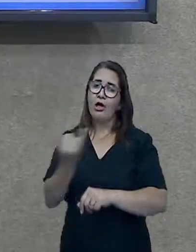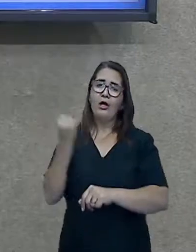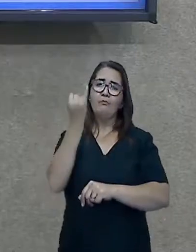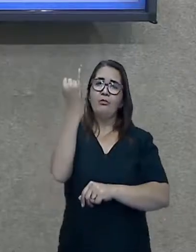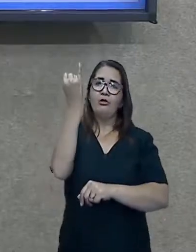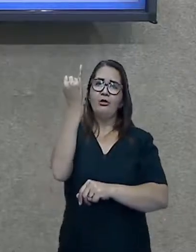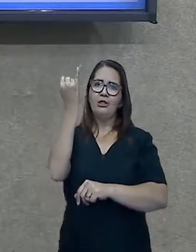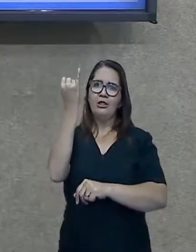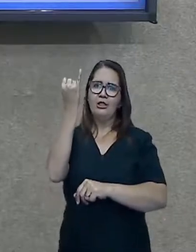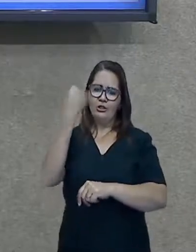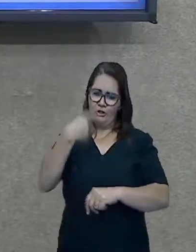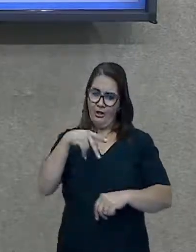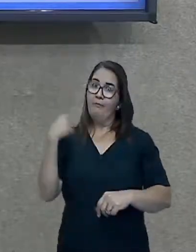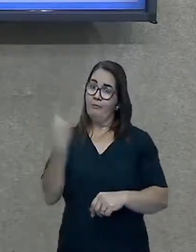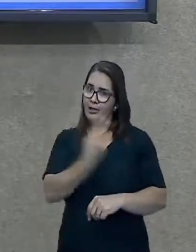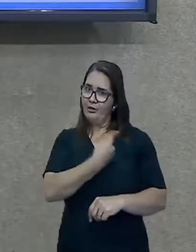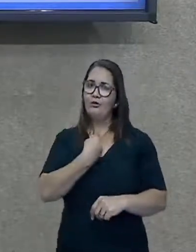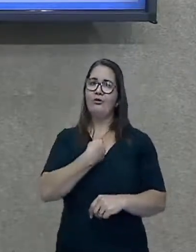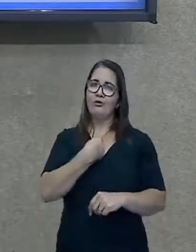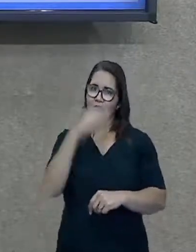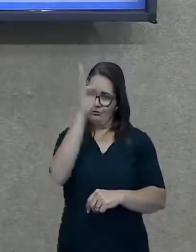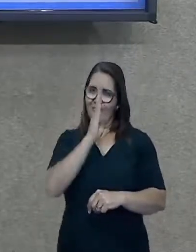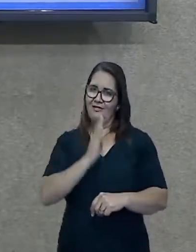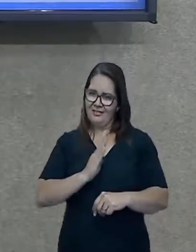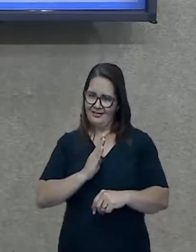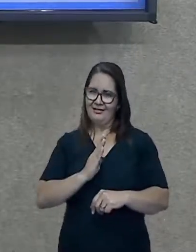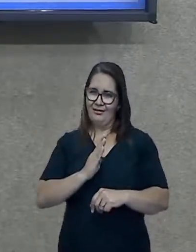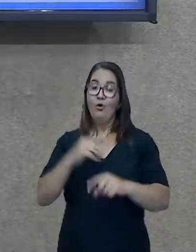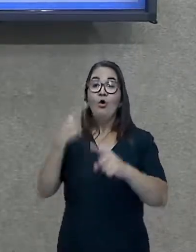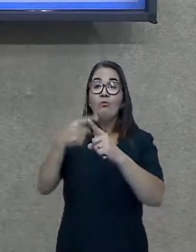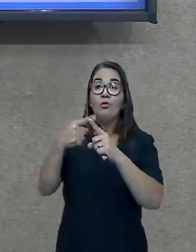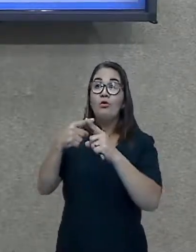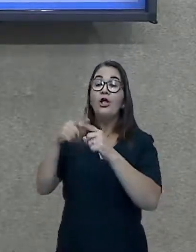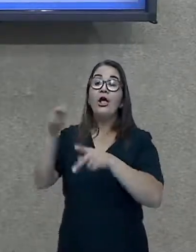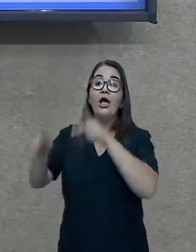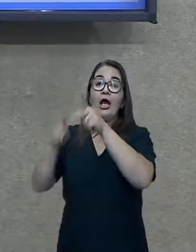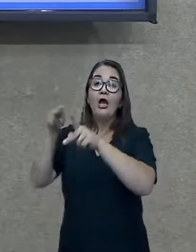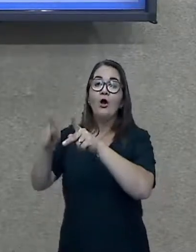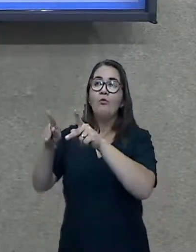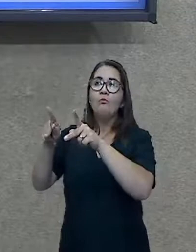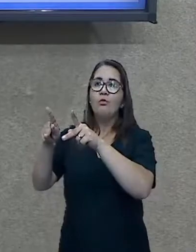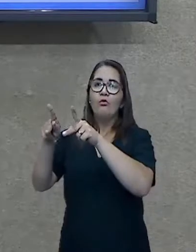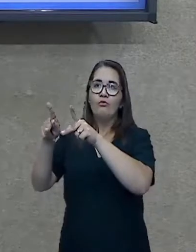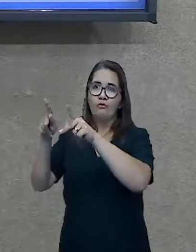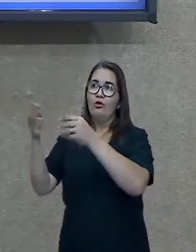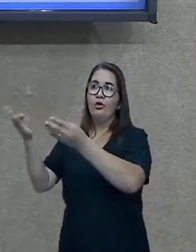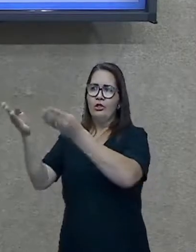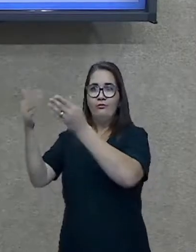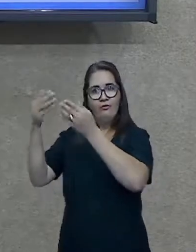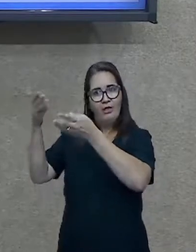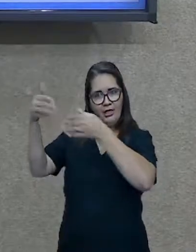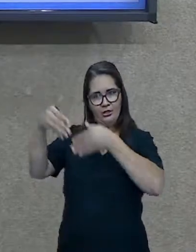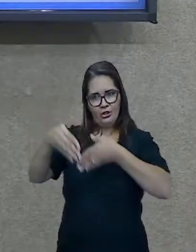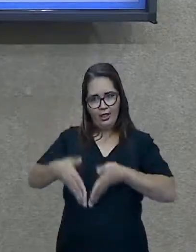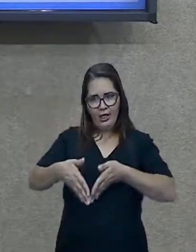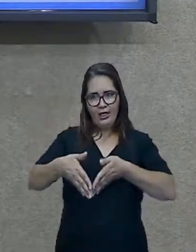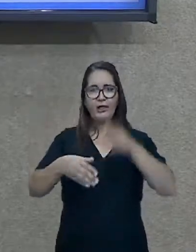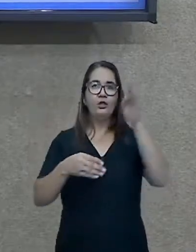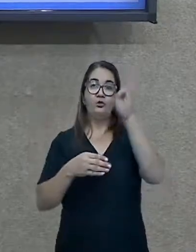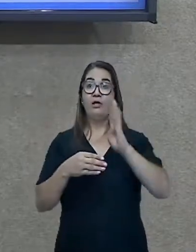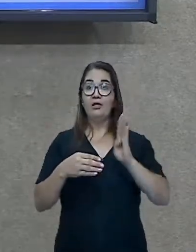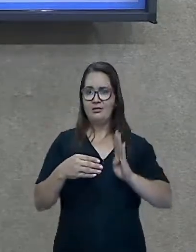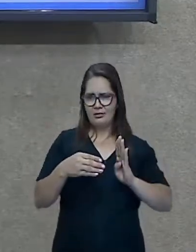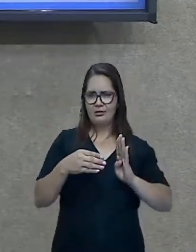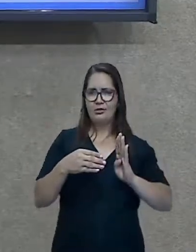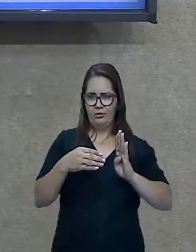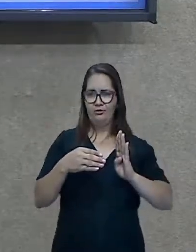maior etnia trazida para o nosso país pelos navios negreiros. Os iorubás